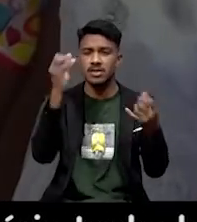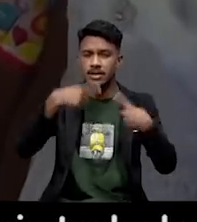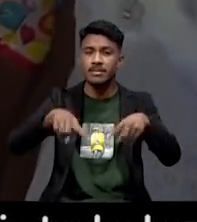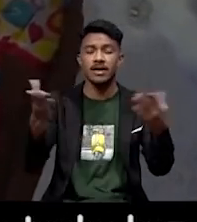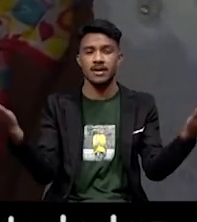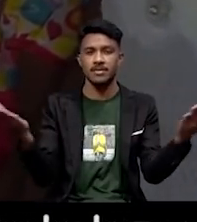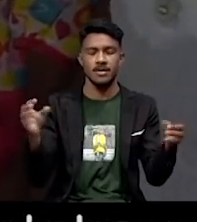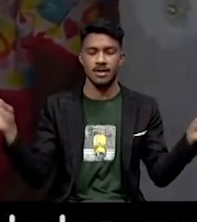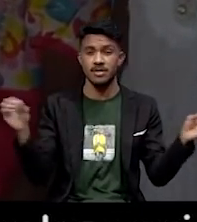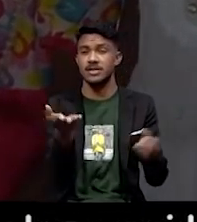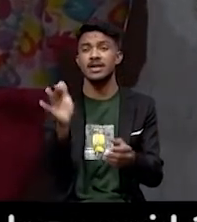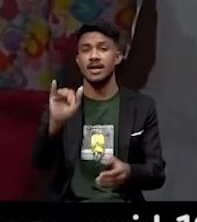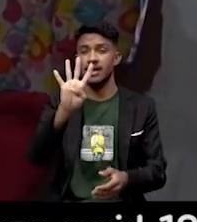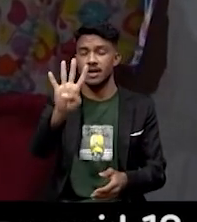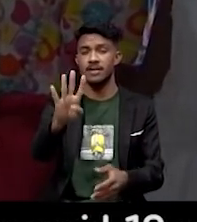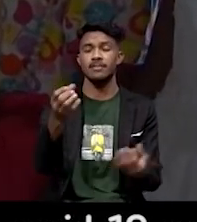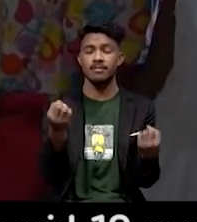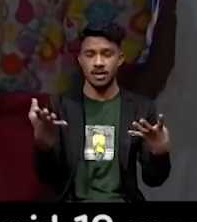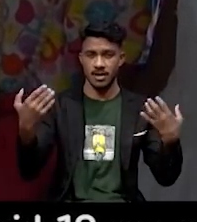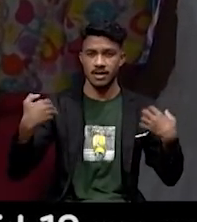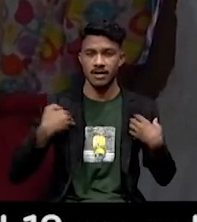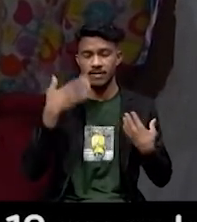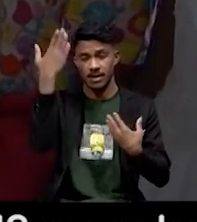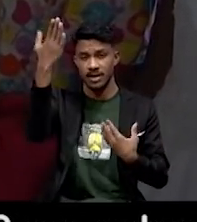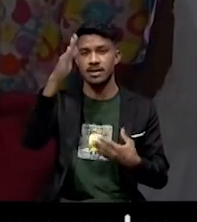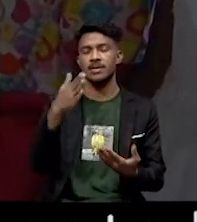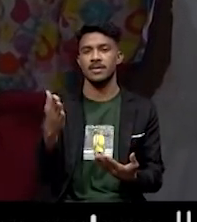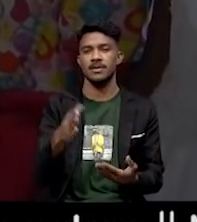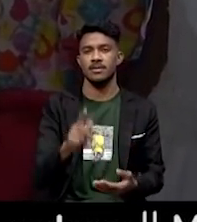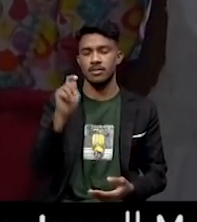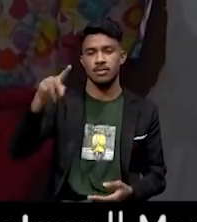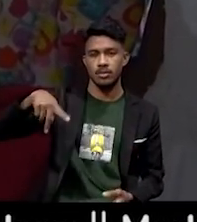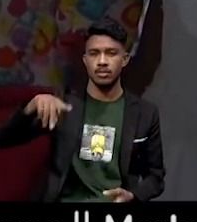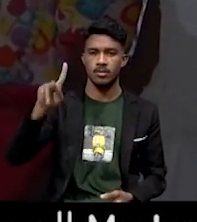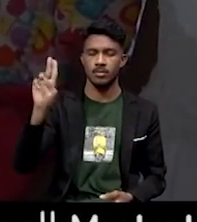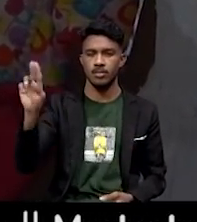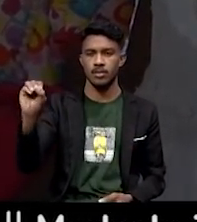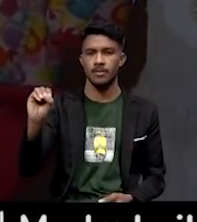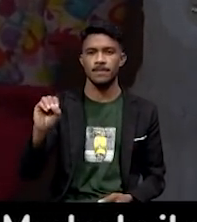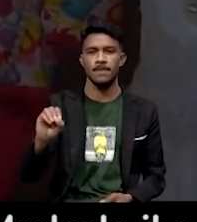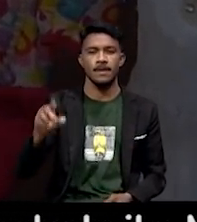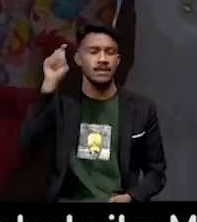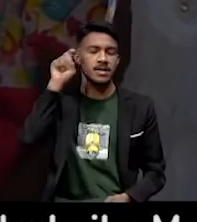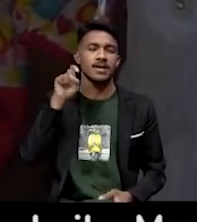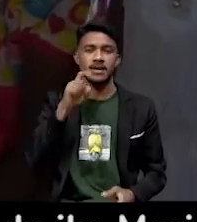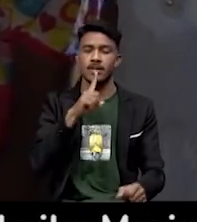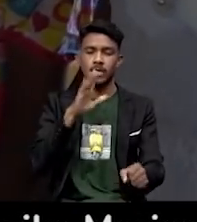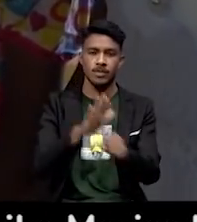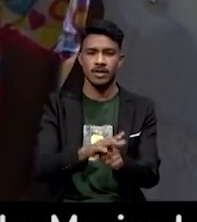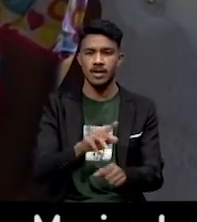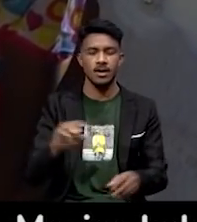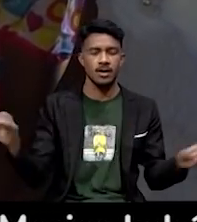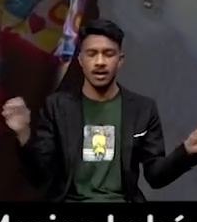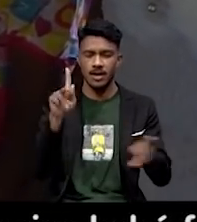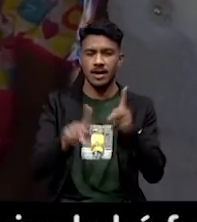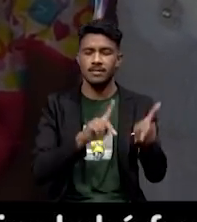E lá os de Sira, né? Para que seja, leite na ba, né? Lá, topohonis. Honune, Shanana Gushmão promete, se lá ia ema ida, hada uma